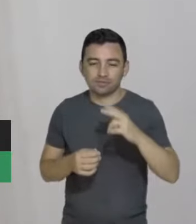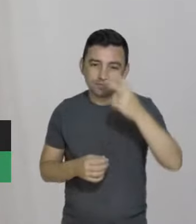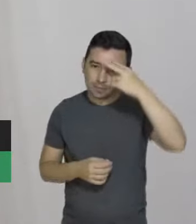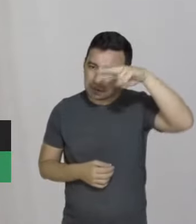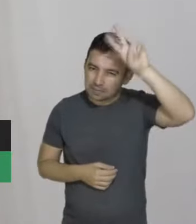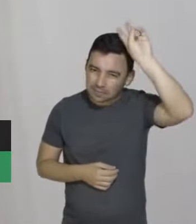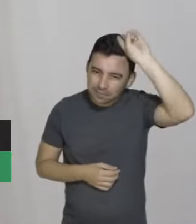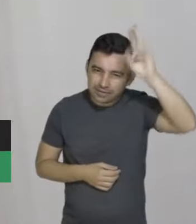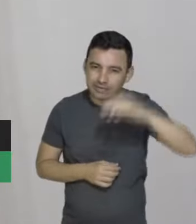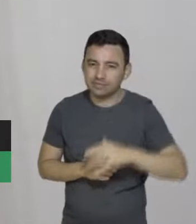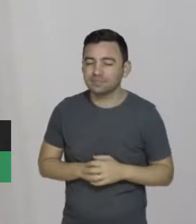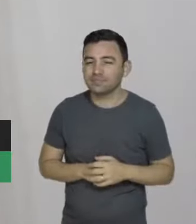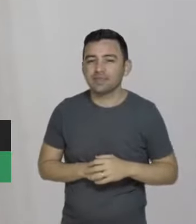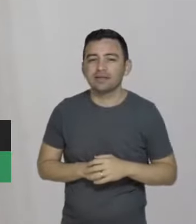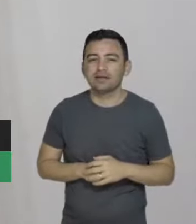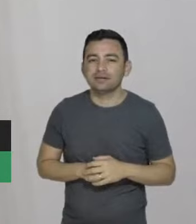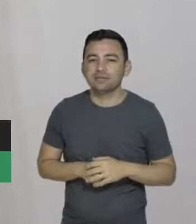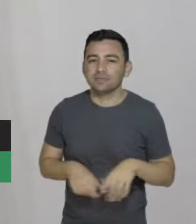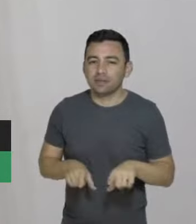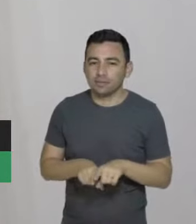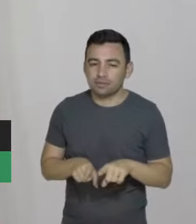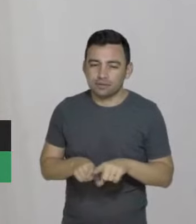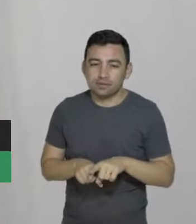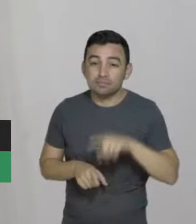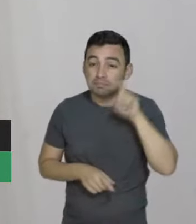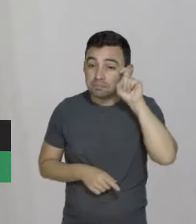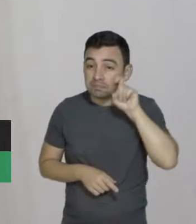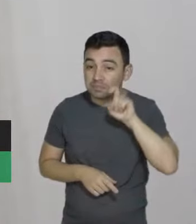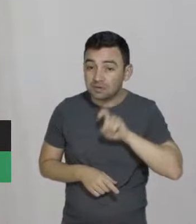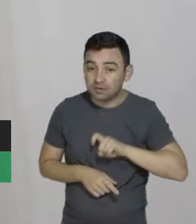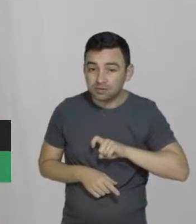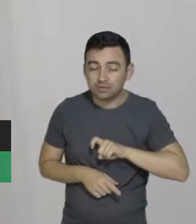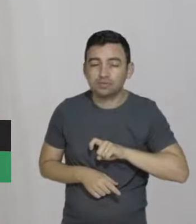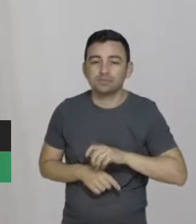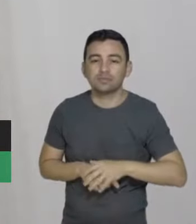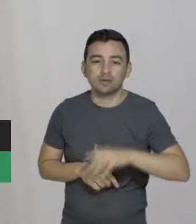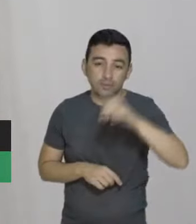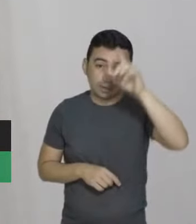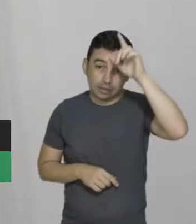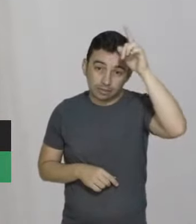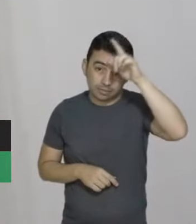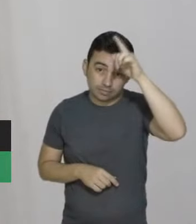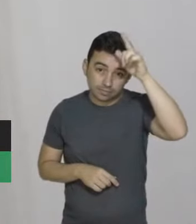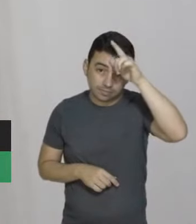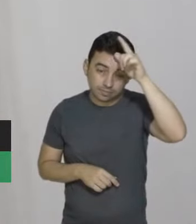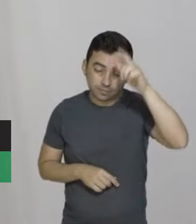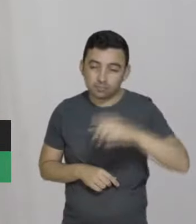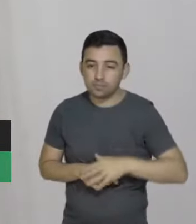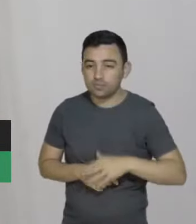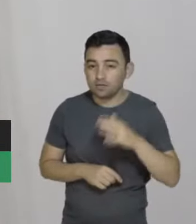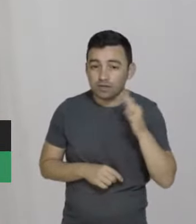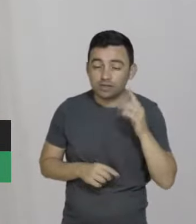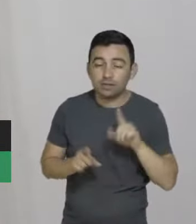Antônio Lunelli, de Jaraguá do Sul, deputado Maurício Peixer, deputado Sargento Lima, deputado Fernando Crelli, Matheus Cadorim